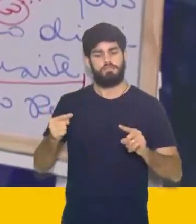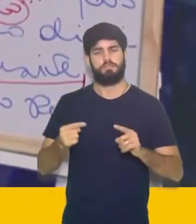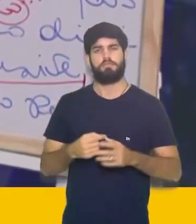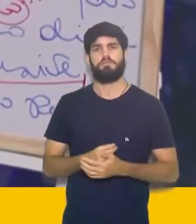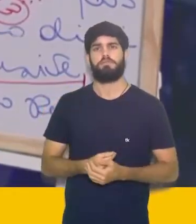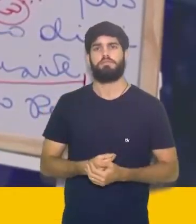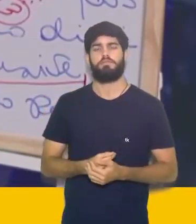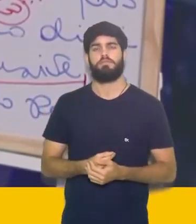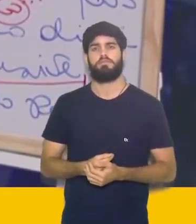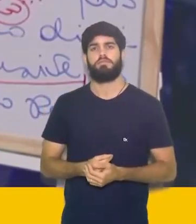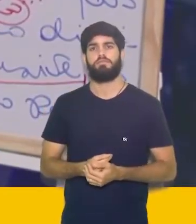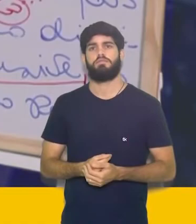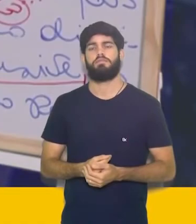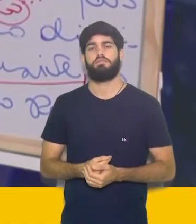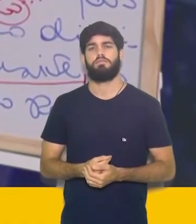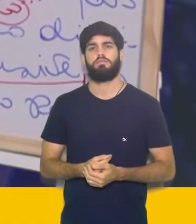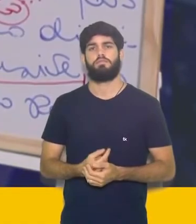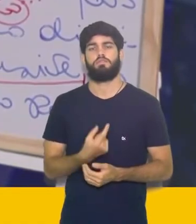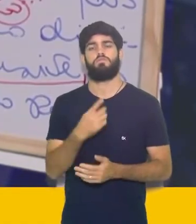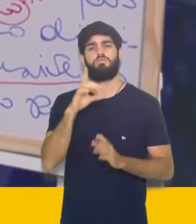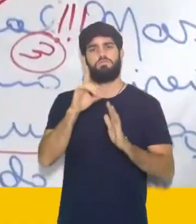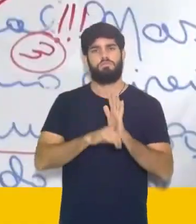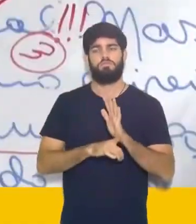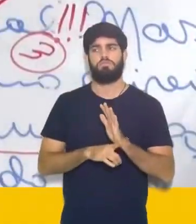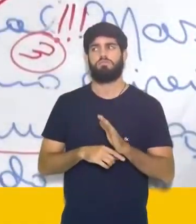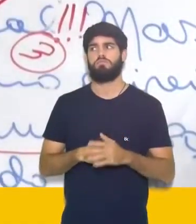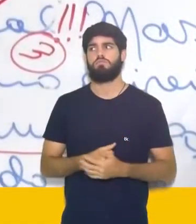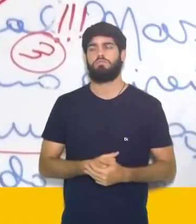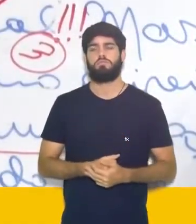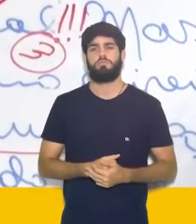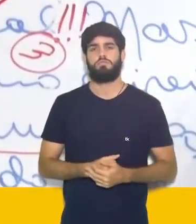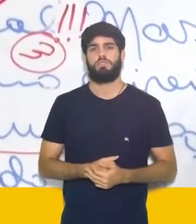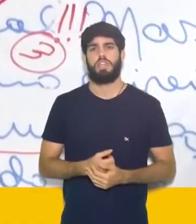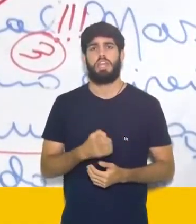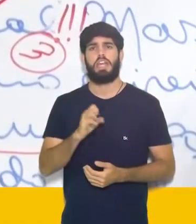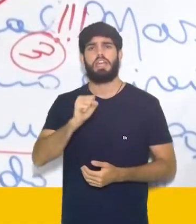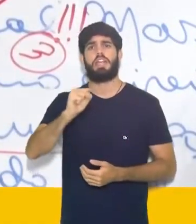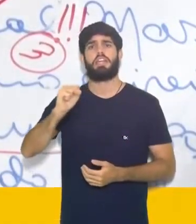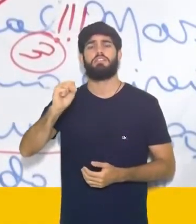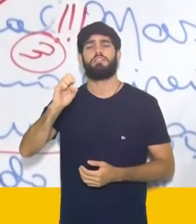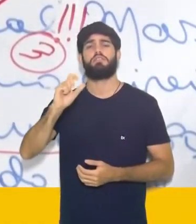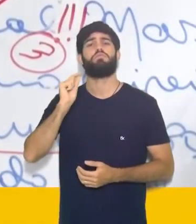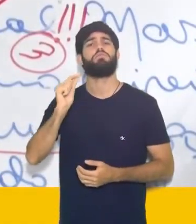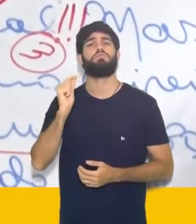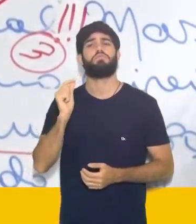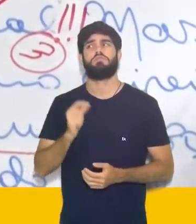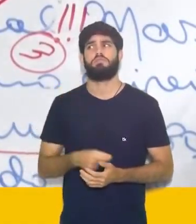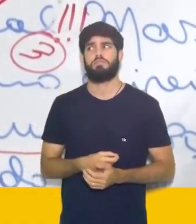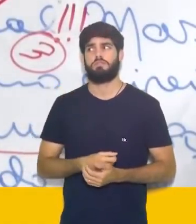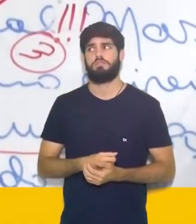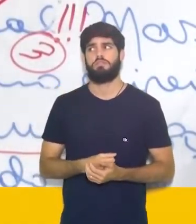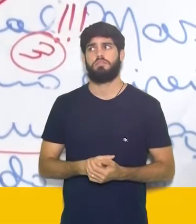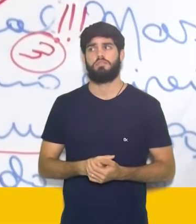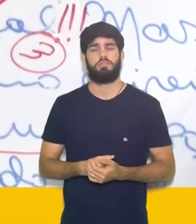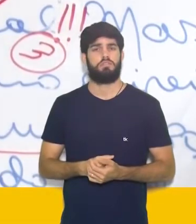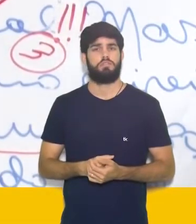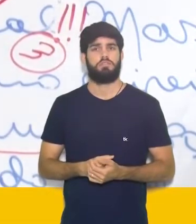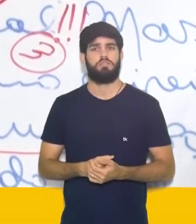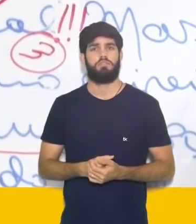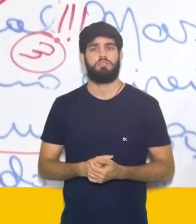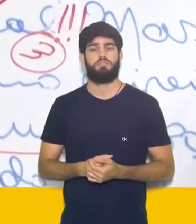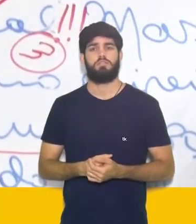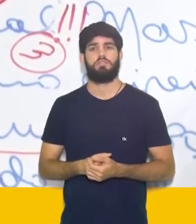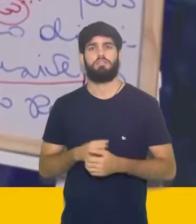duas vírgulas. Que seja esse um direito. Qual é esse? Esse o quê? É?